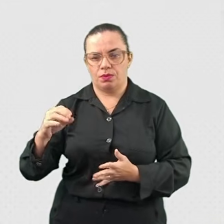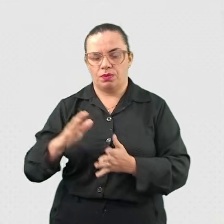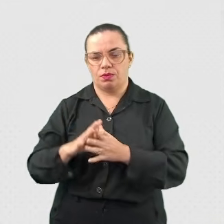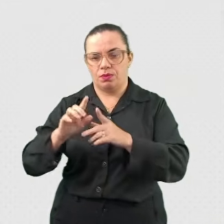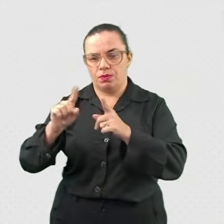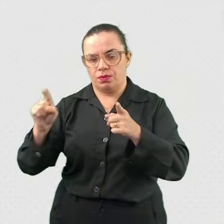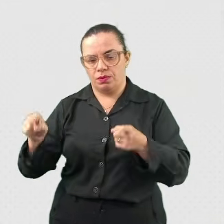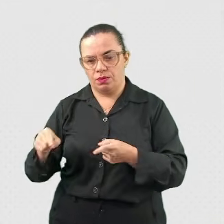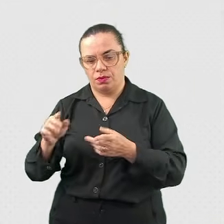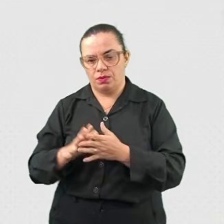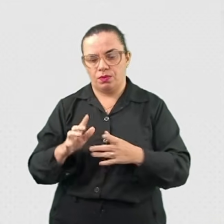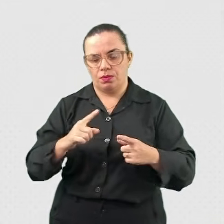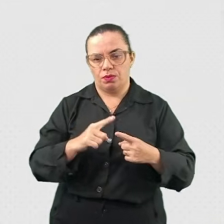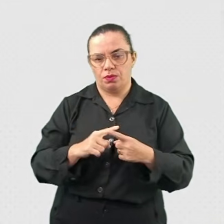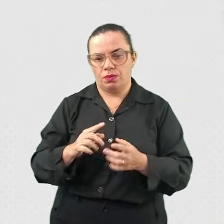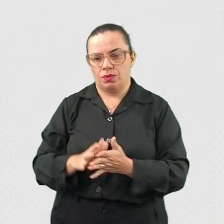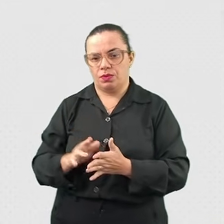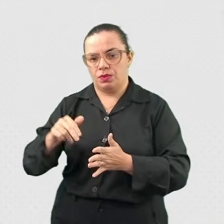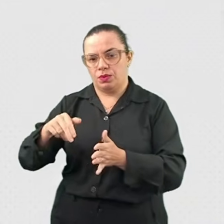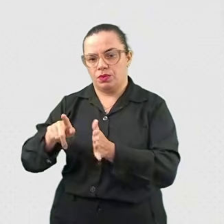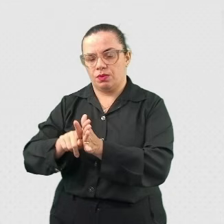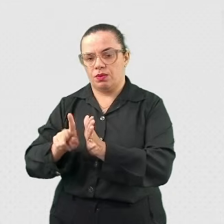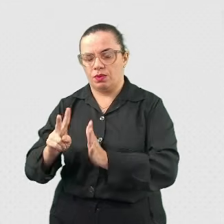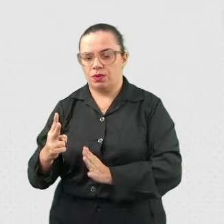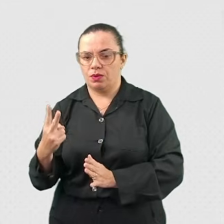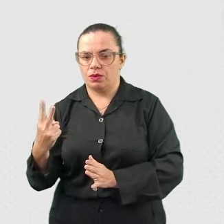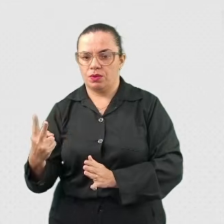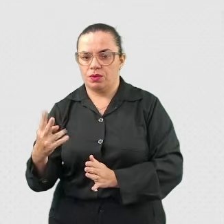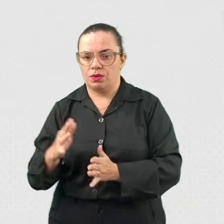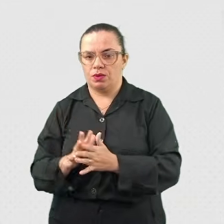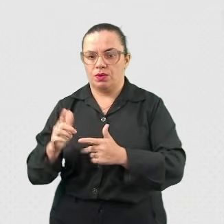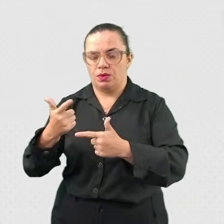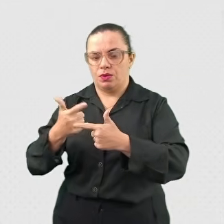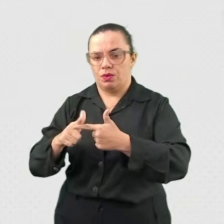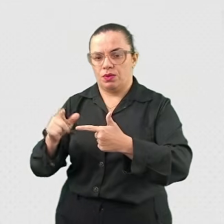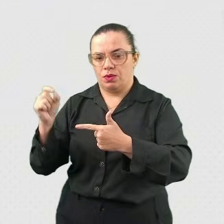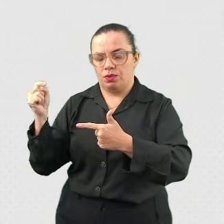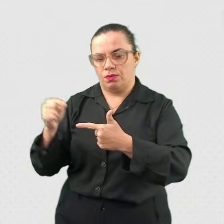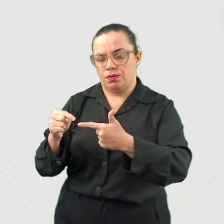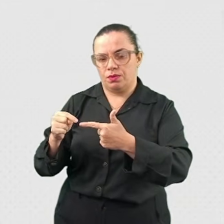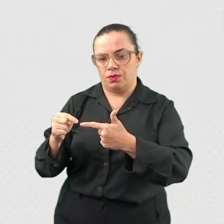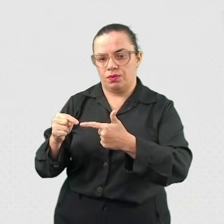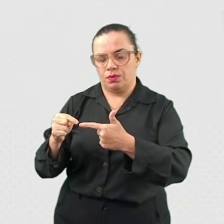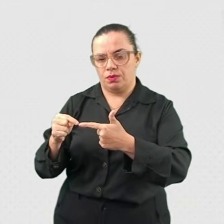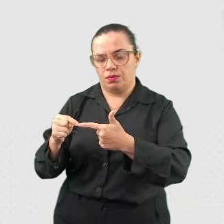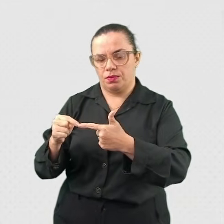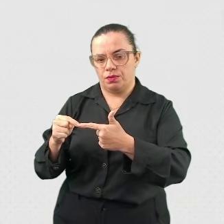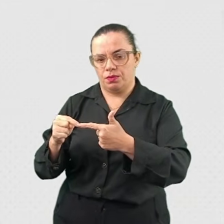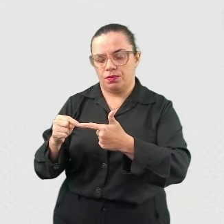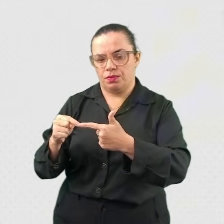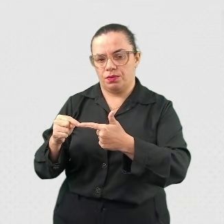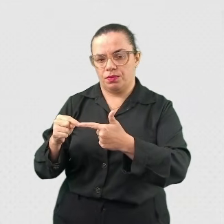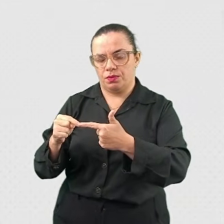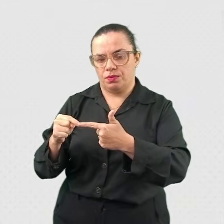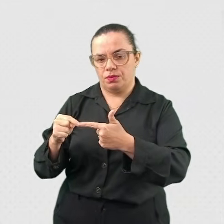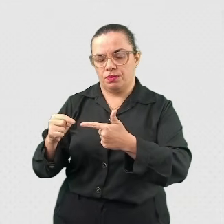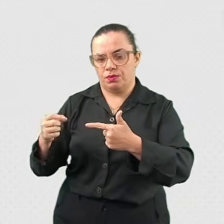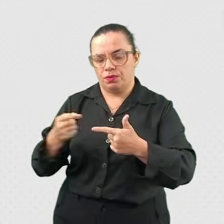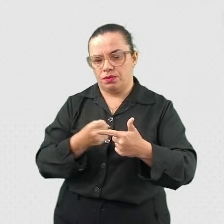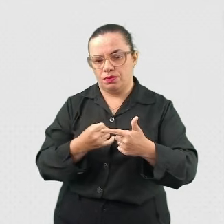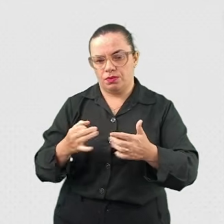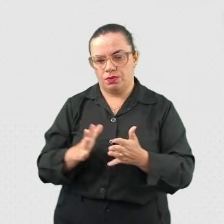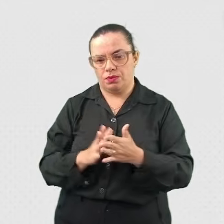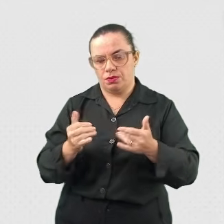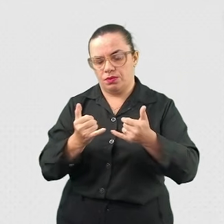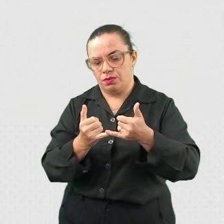n menos 2, né? E dividir isso aqui pela quantidade de